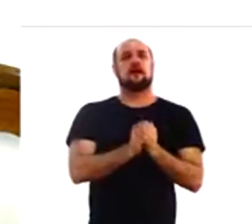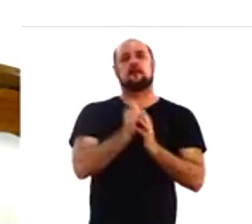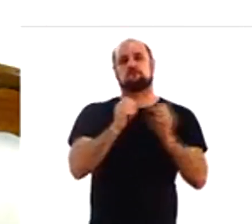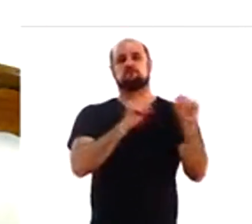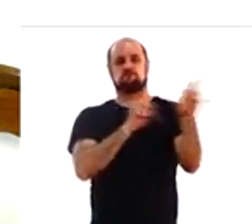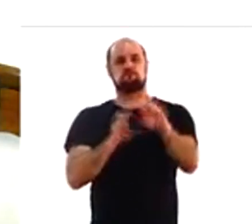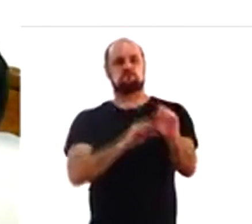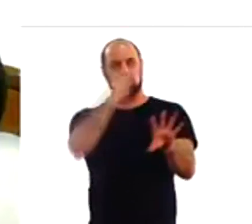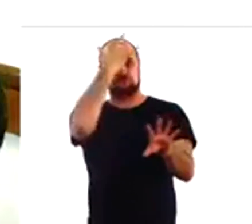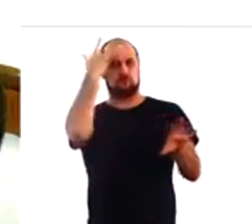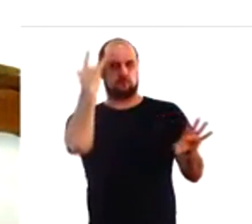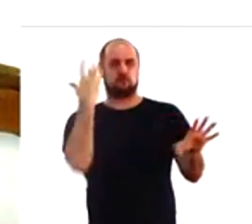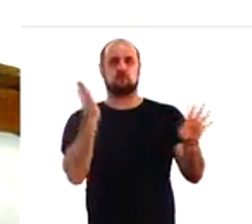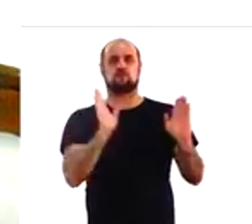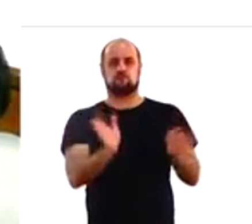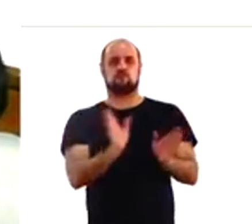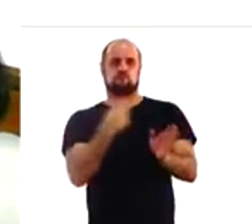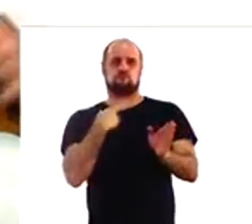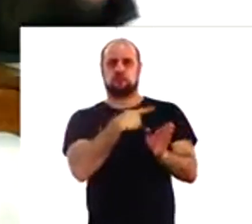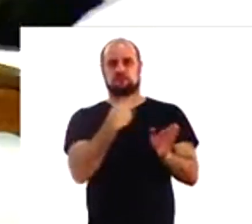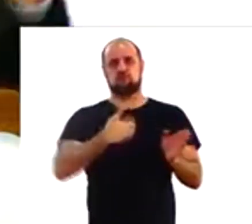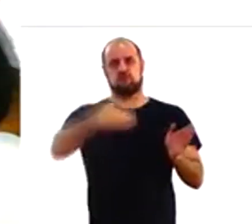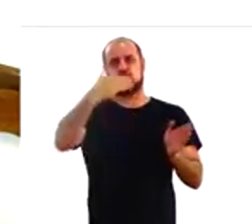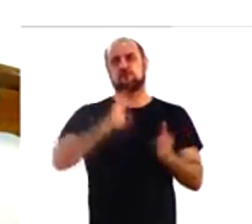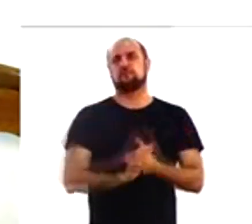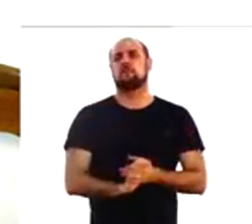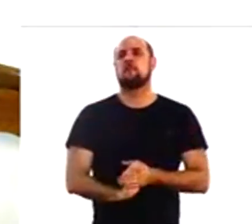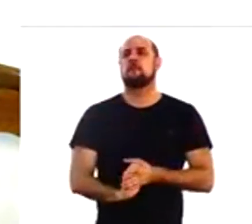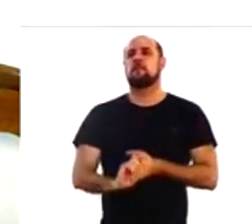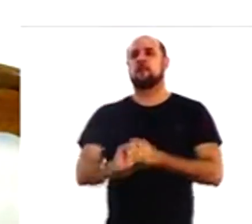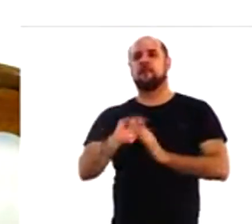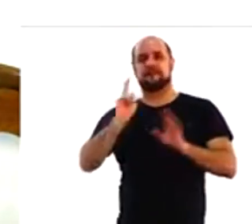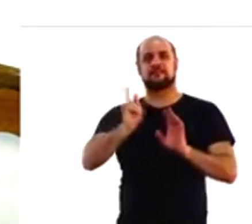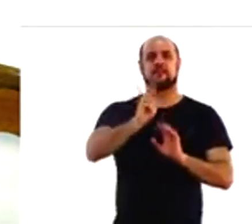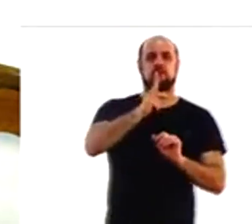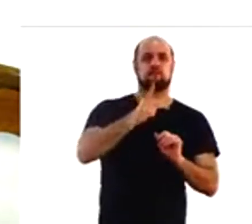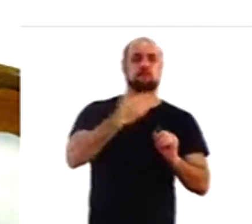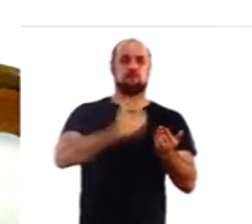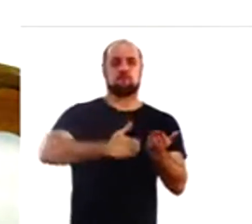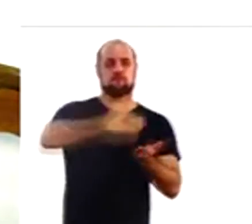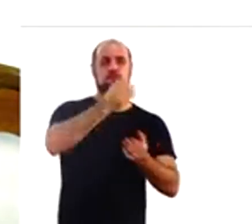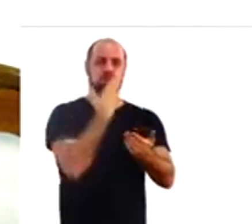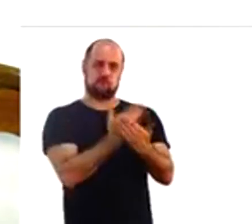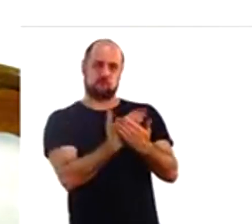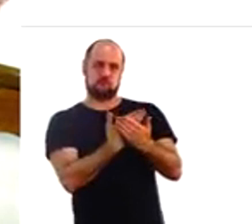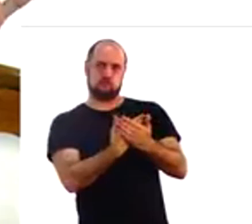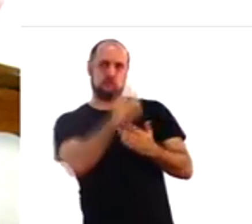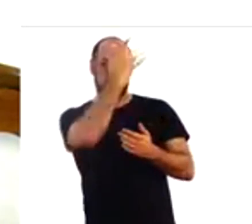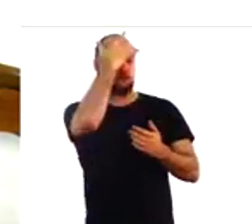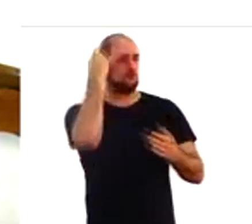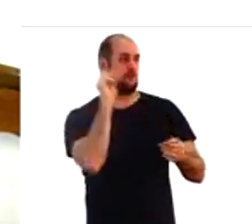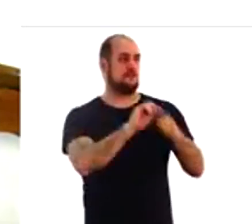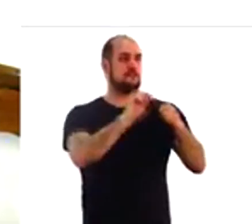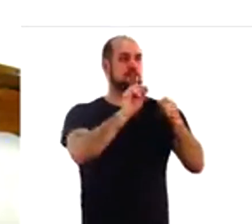são ordenados, licenciados, normalmente na liturgia alguém faz uma parênese, aquele que está